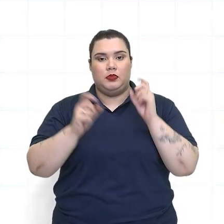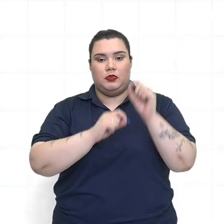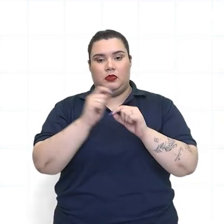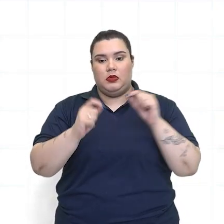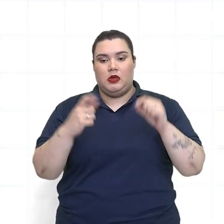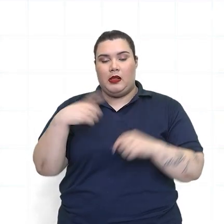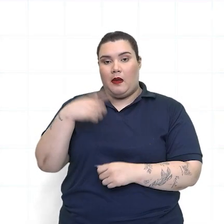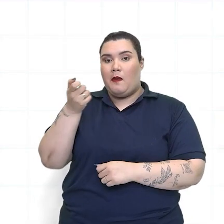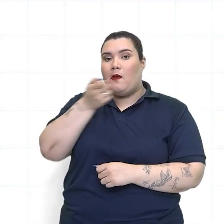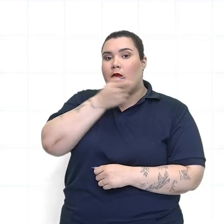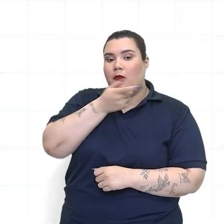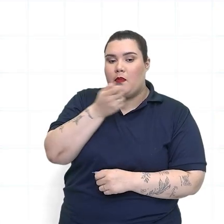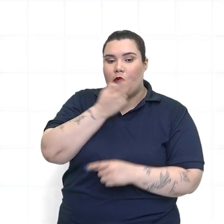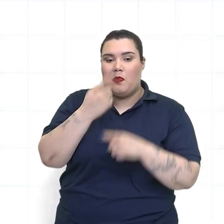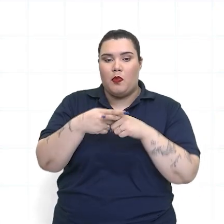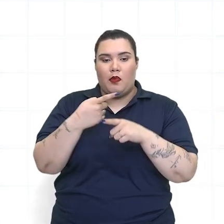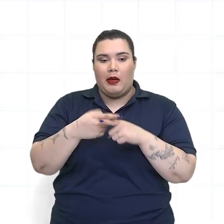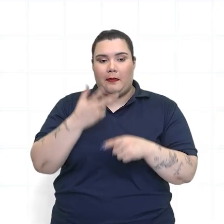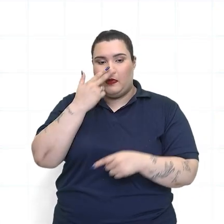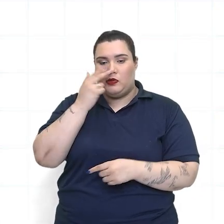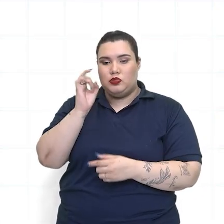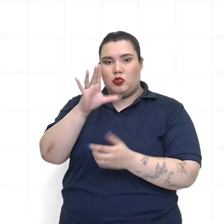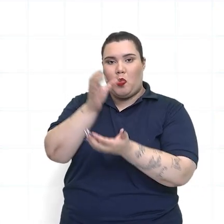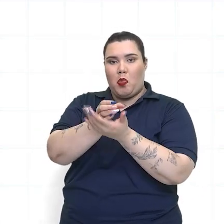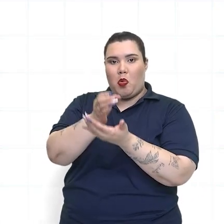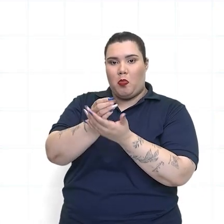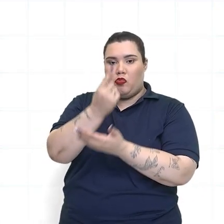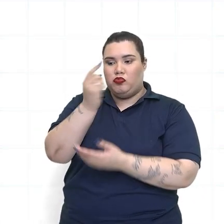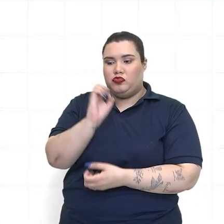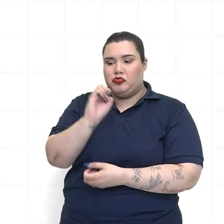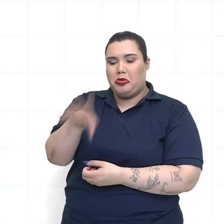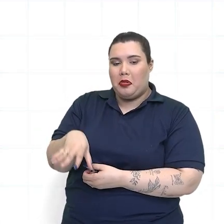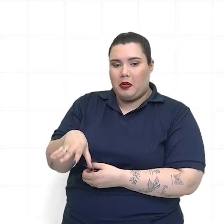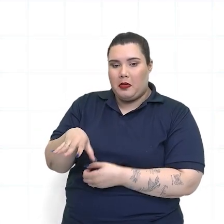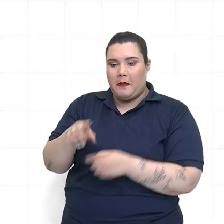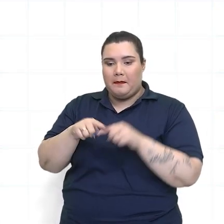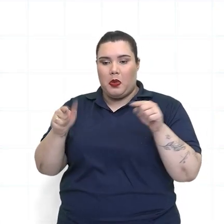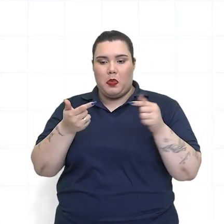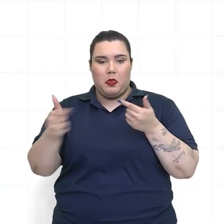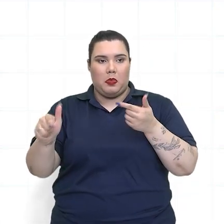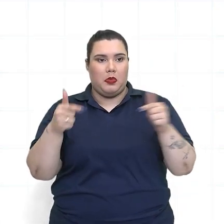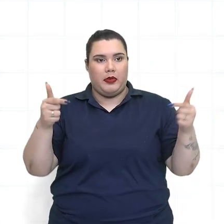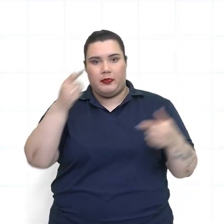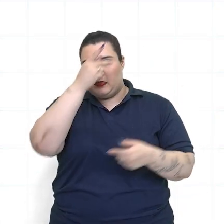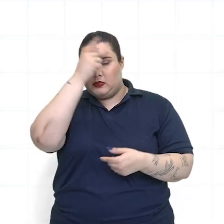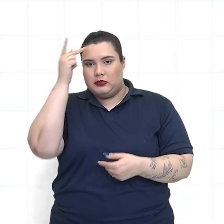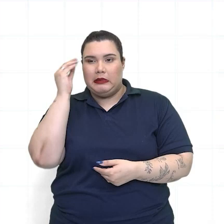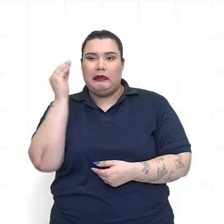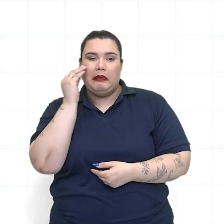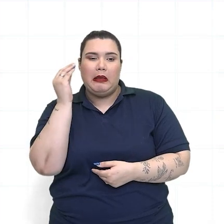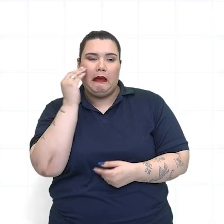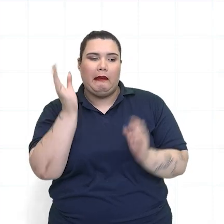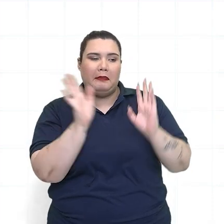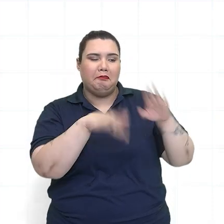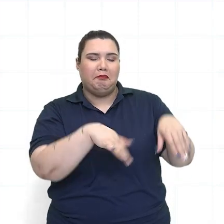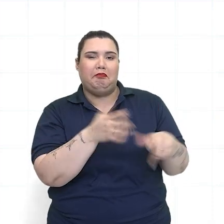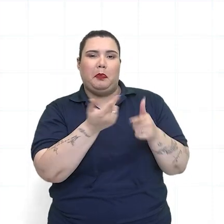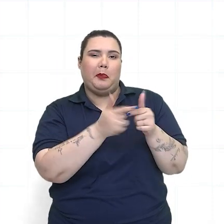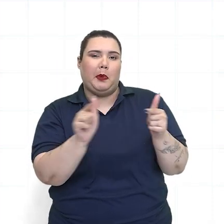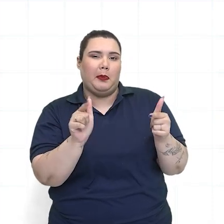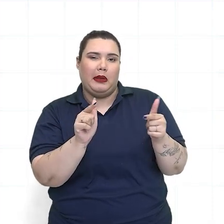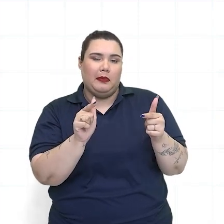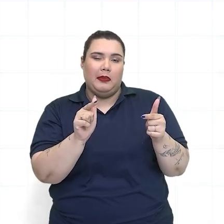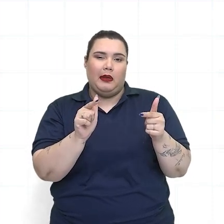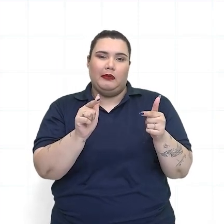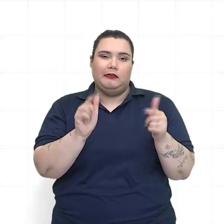porque ele jogou só um copo, né? E os outros personagens tentam amenizar o problema, né?